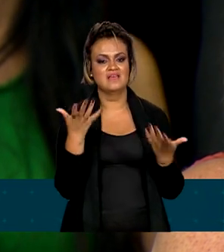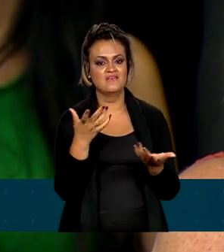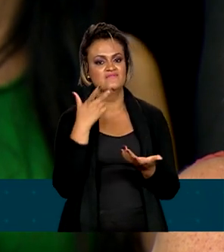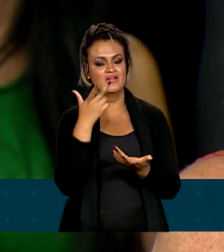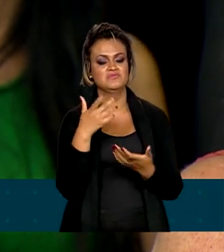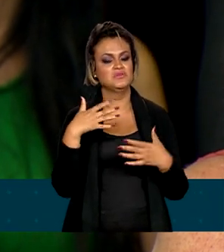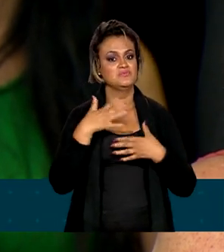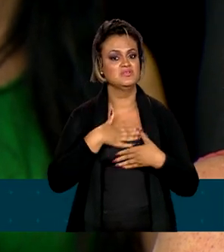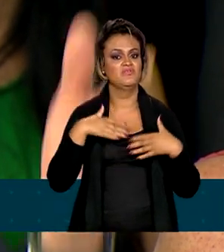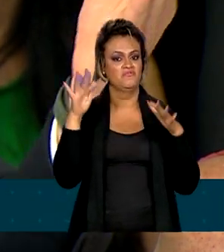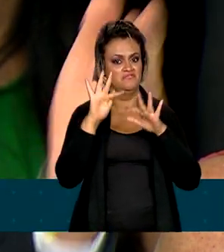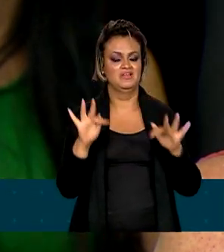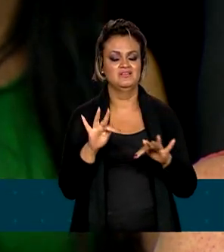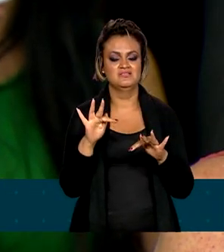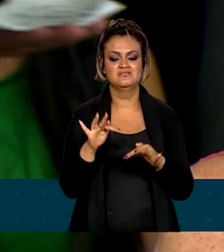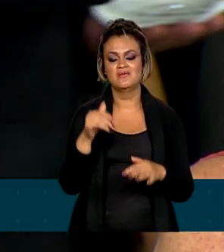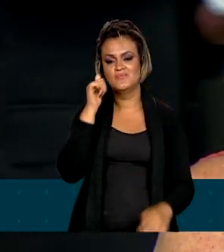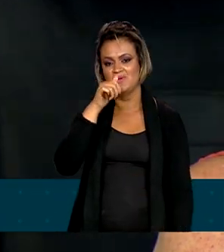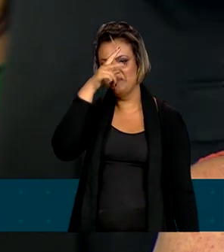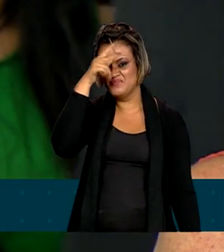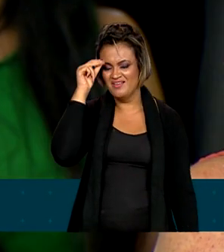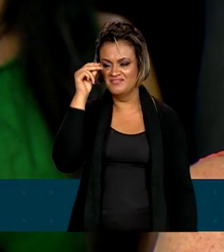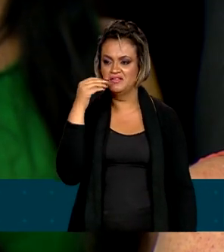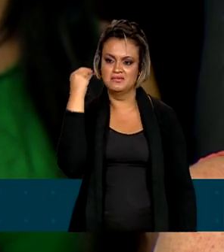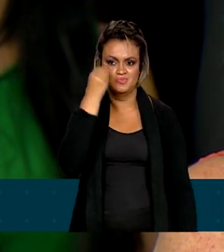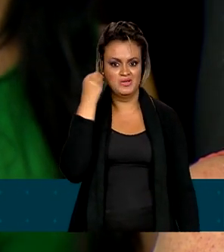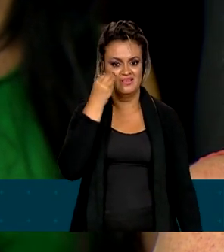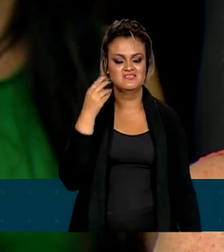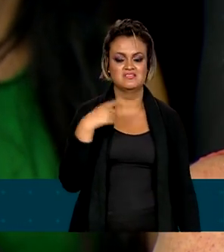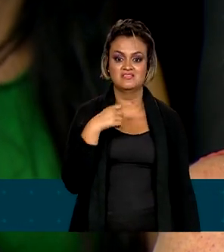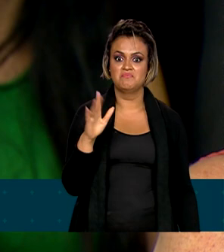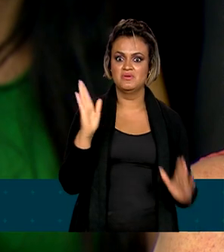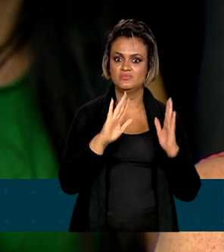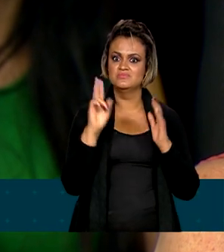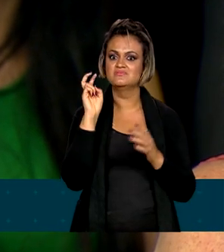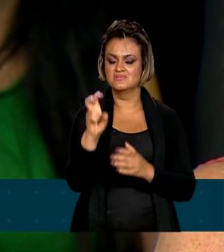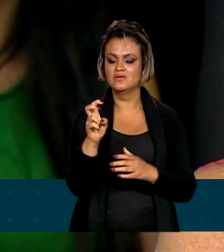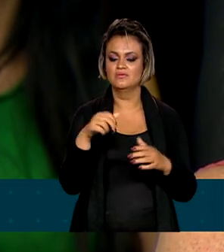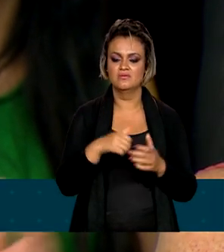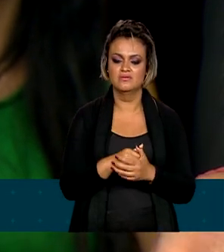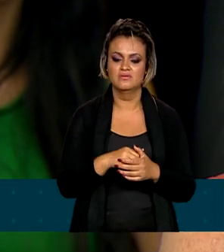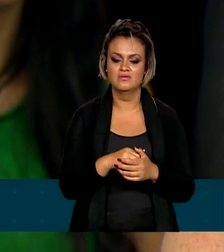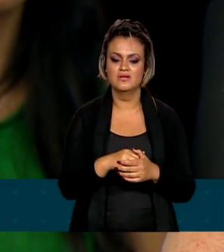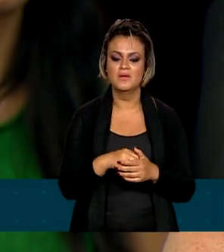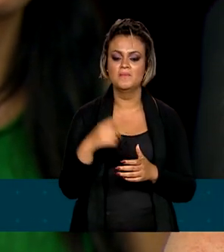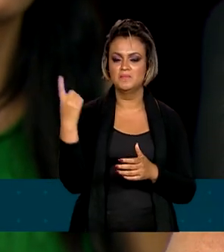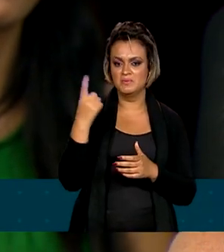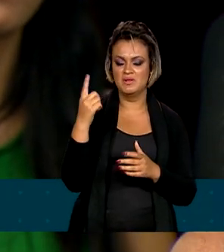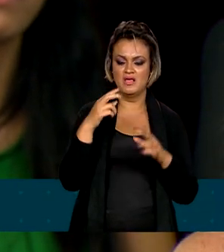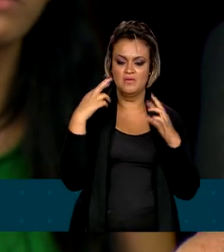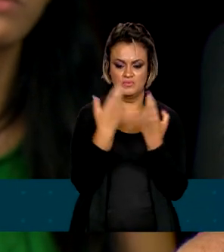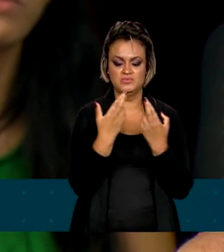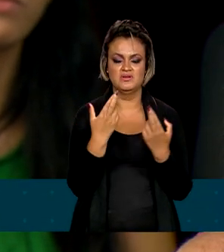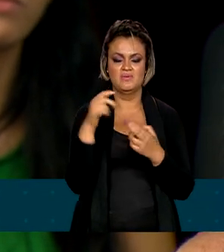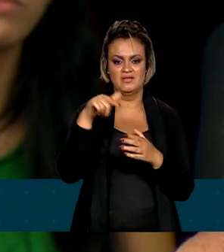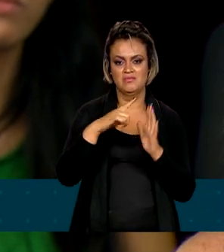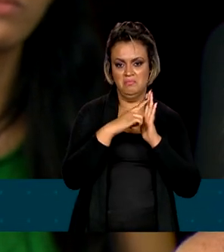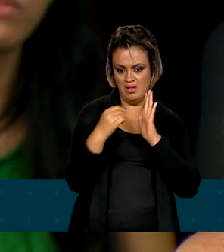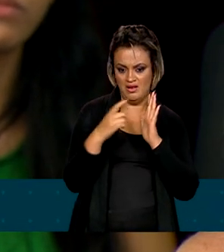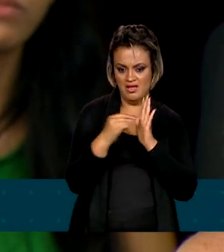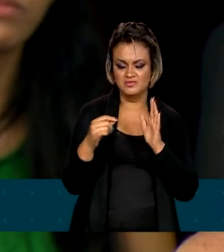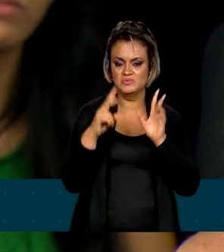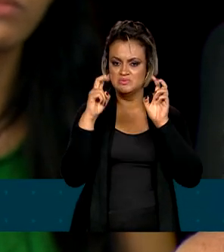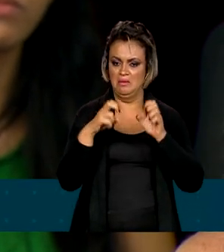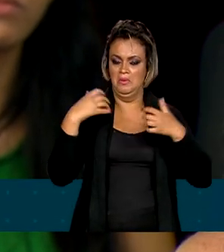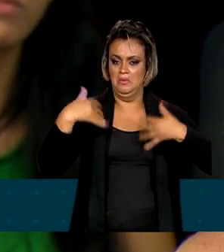registrar que fico muito feliz. A prefeita, com muita experiência, 5 mandatos, eu, no meu primeiro mandato, tenho uma primeira reunião aqui no Palácio com um